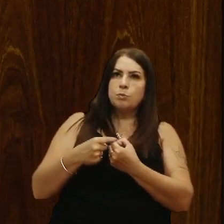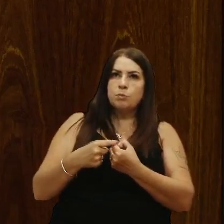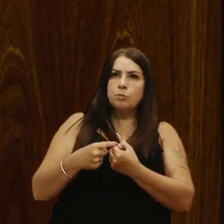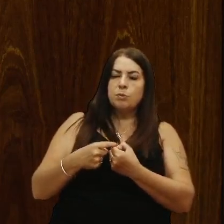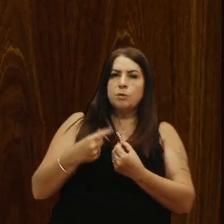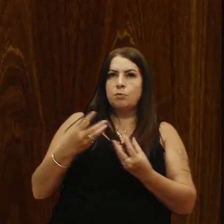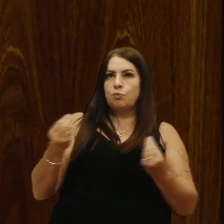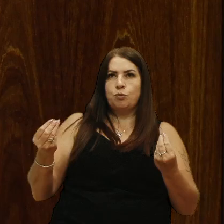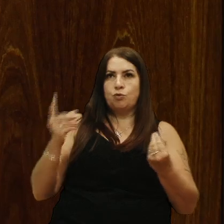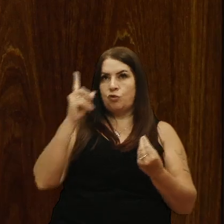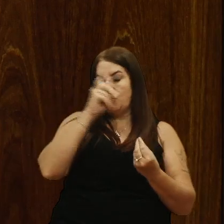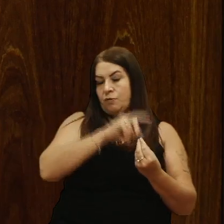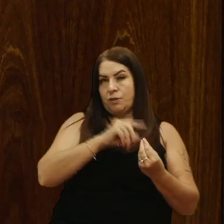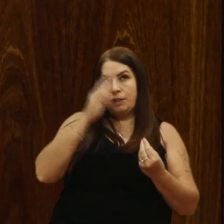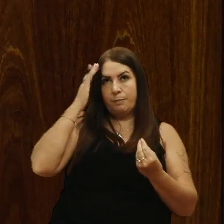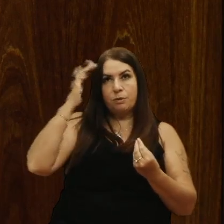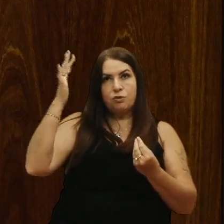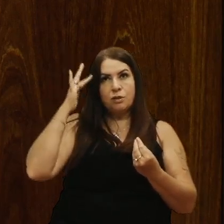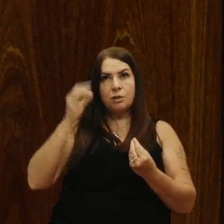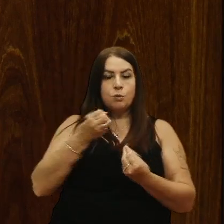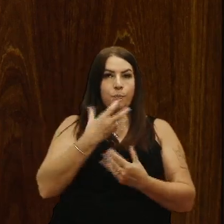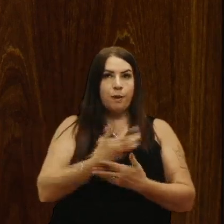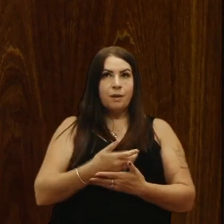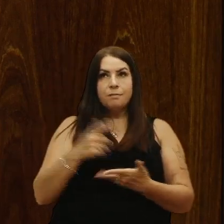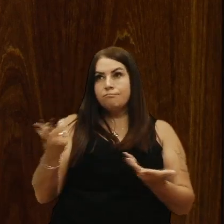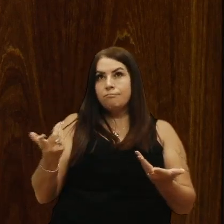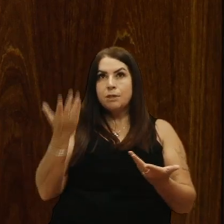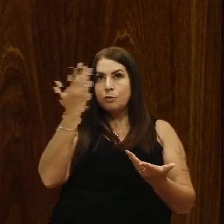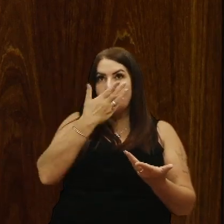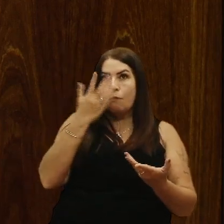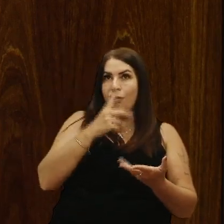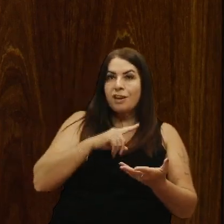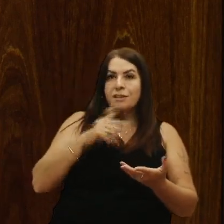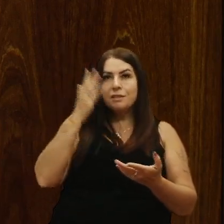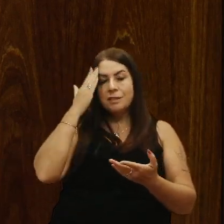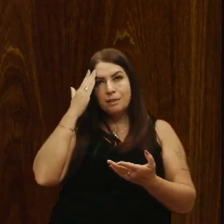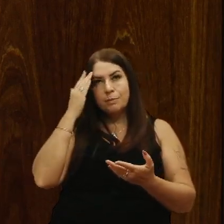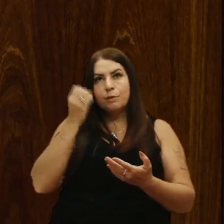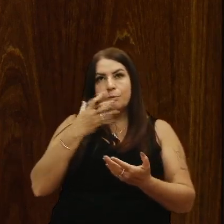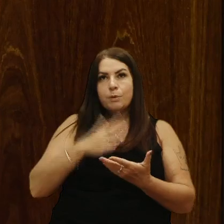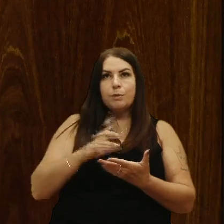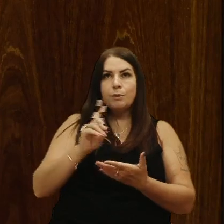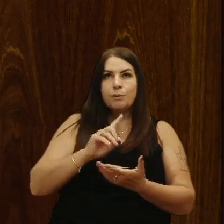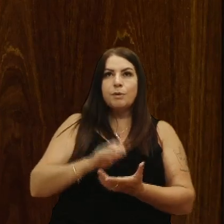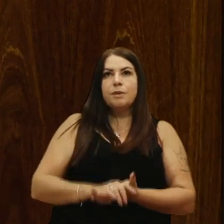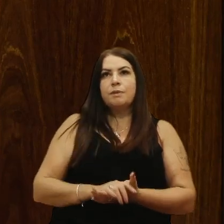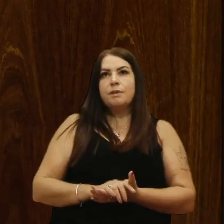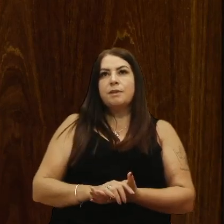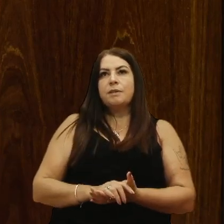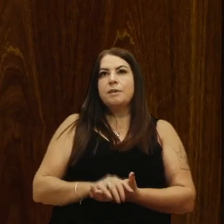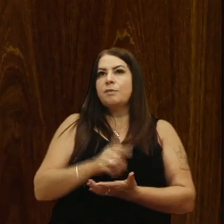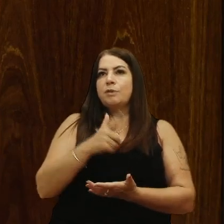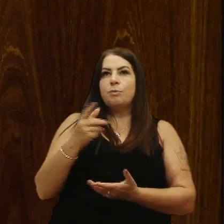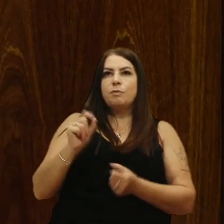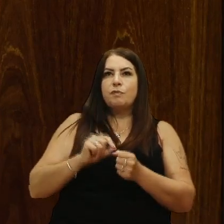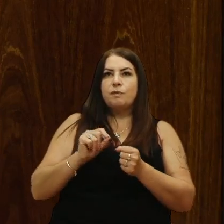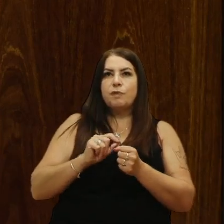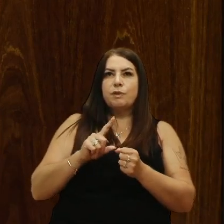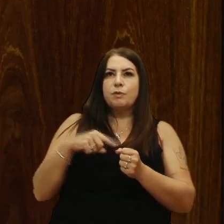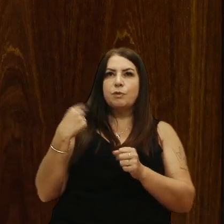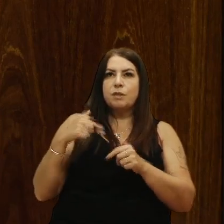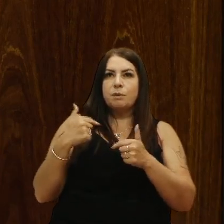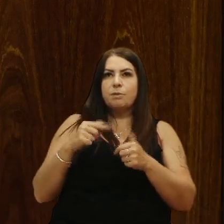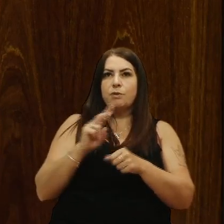É muito difícil imaginar que está tudo bem se a gente não tem como saber se está tudo bem ou não, se a gente não tem como fazer o nosso